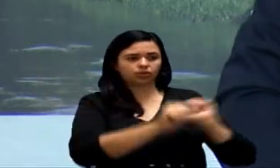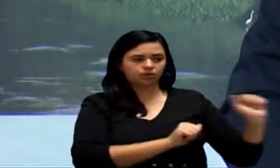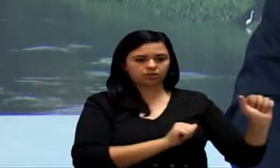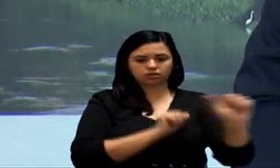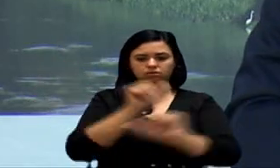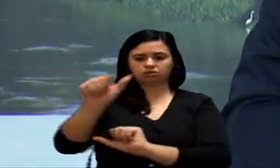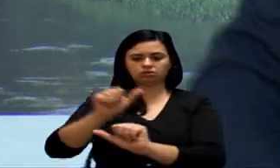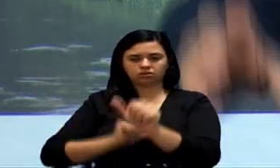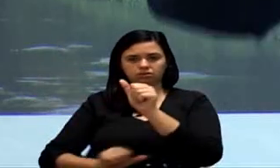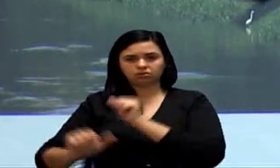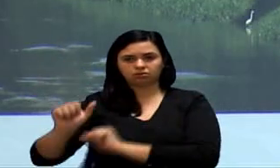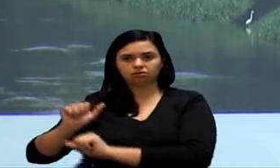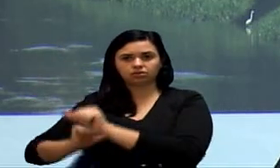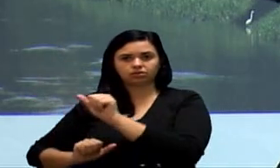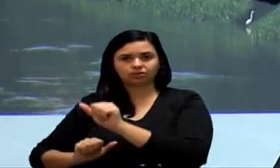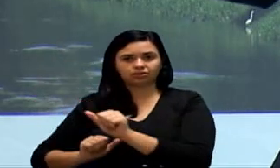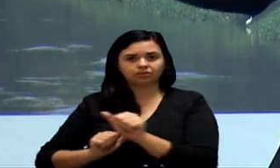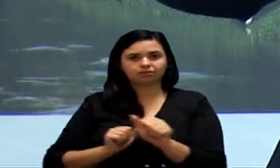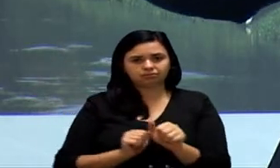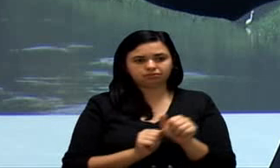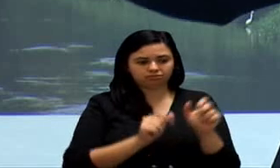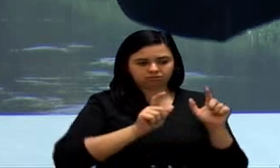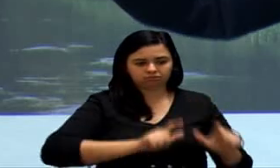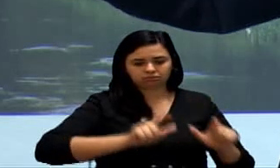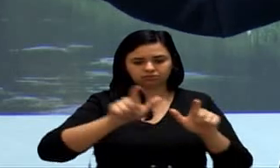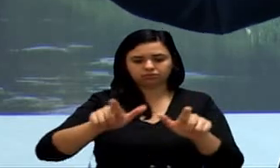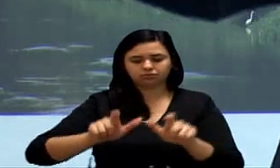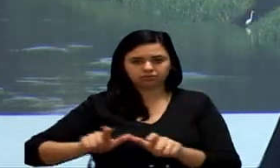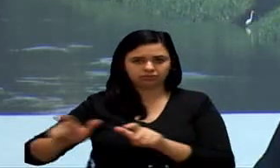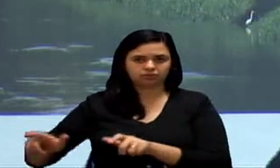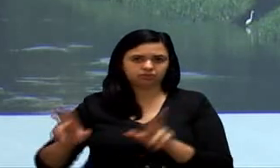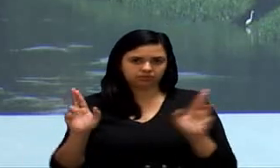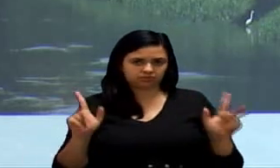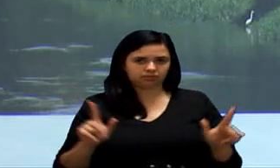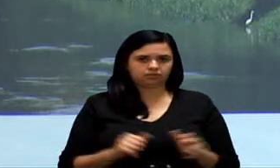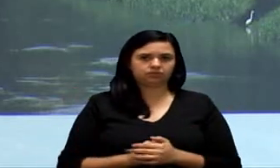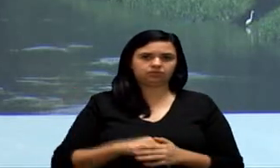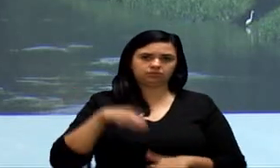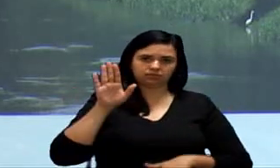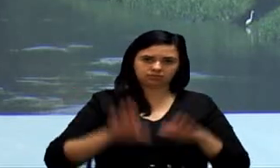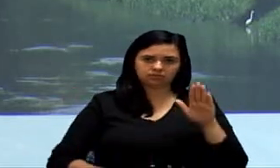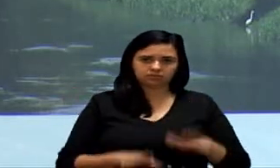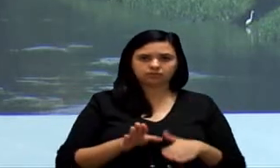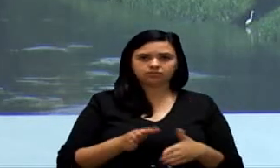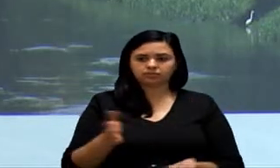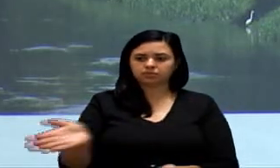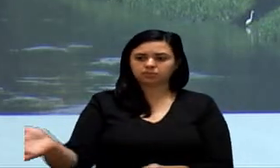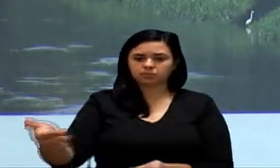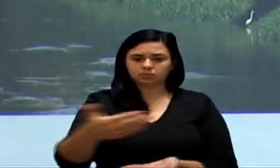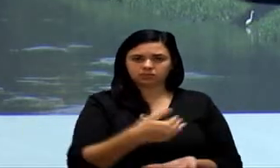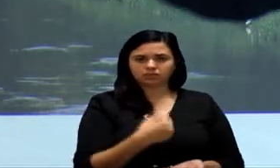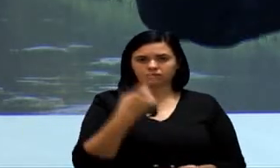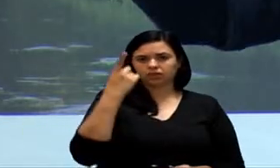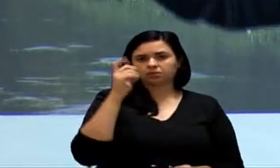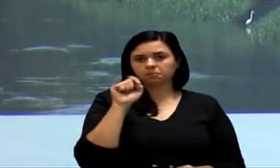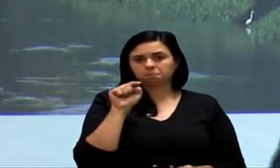região é bem carente. E esse alimento, por exemplo, é 1000 marmitas, pega do Bom Prato que está aqui. Só aumenta o pessoal da cozinha e transporta